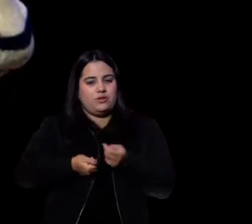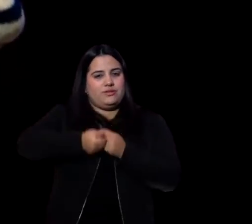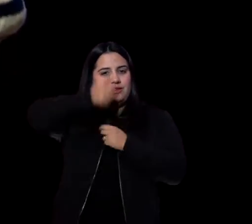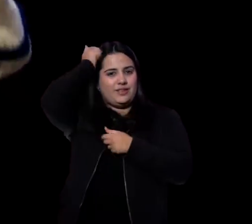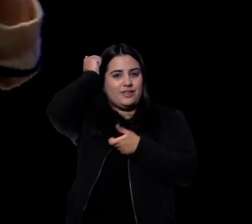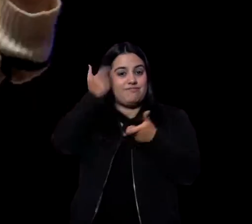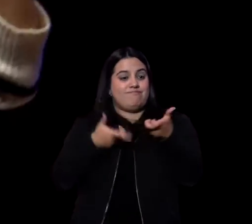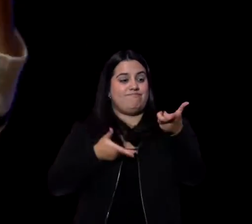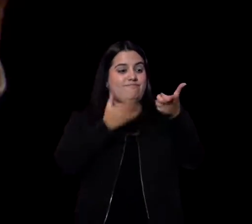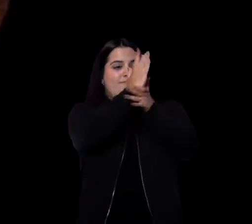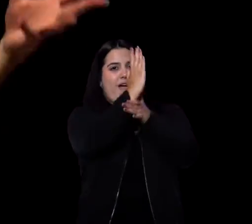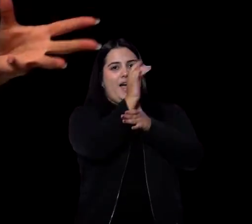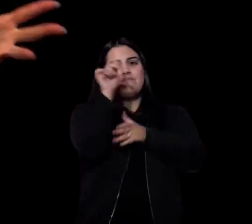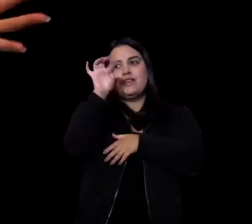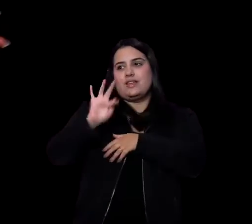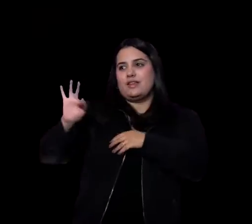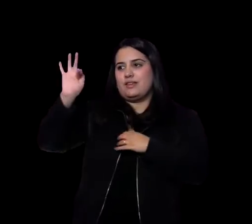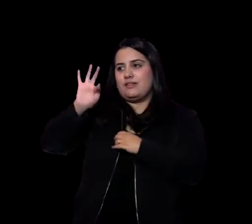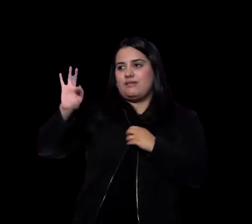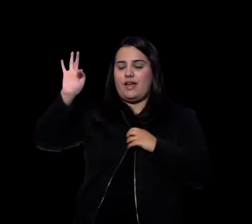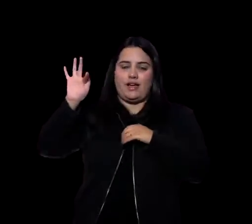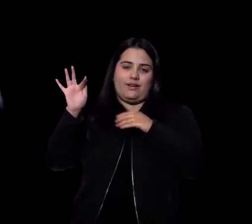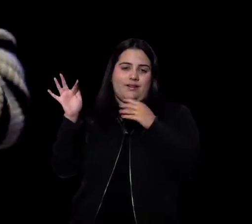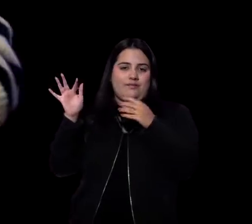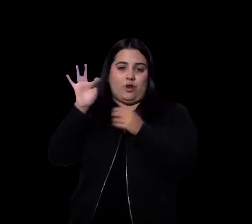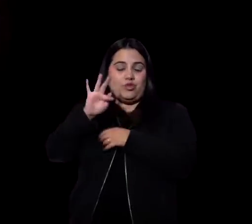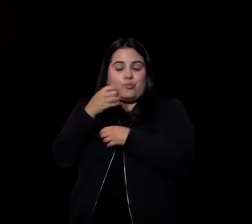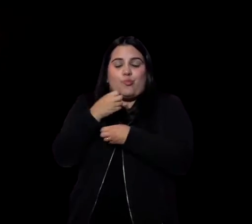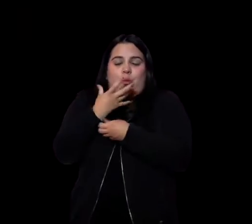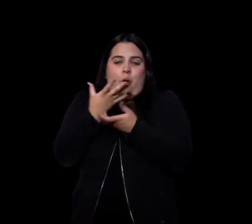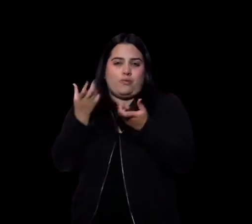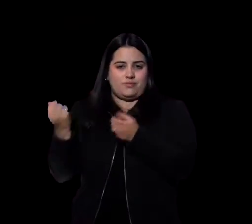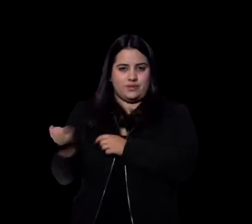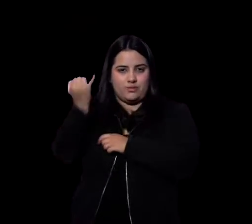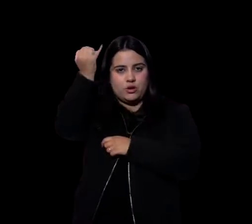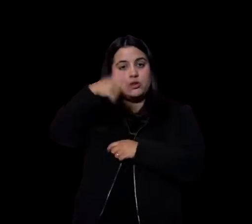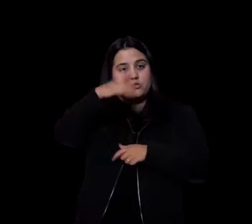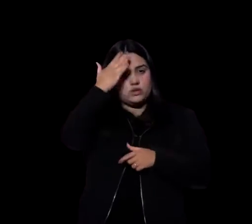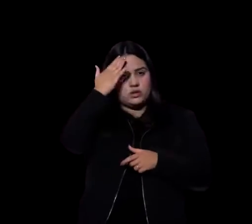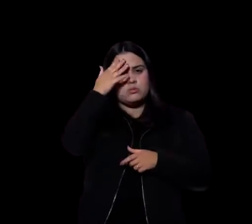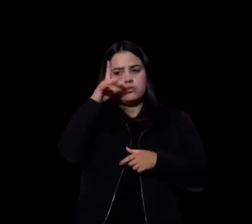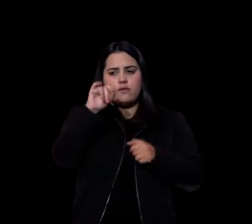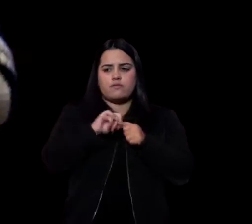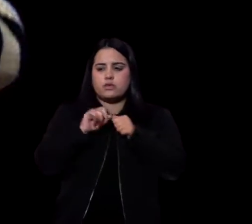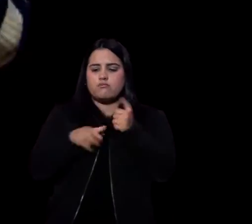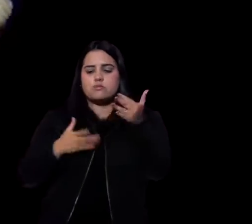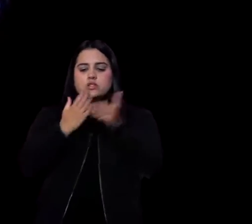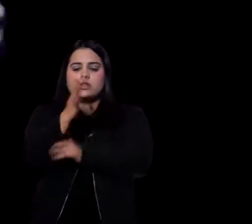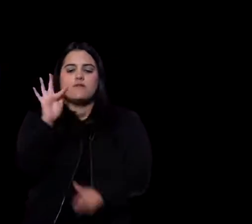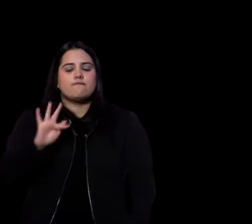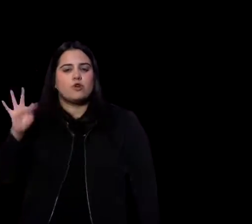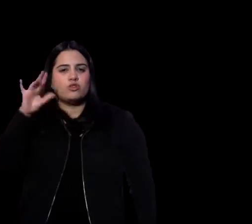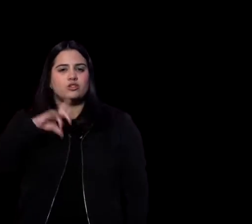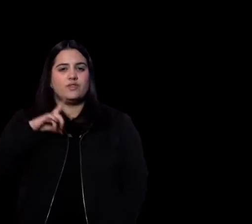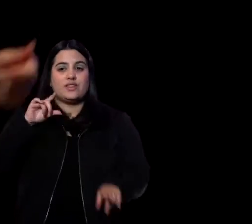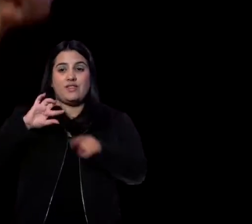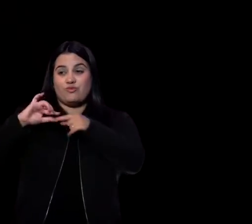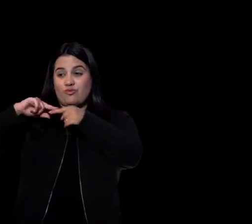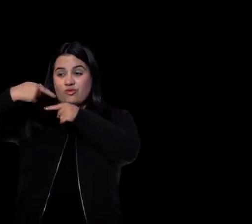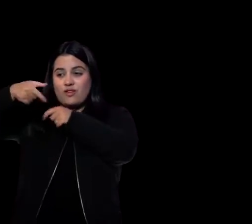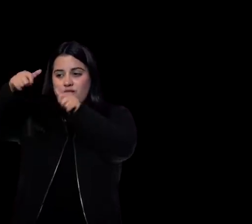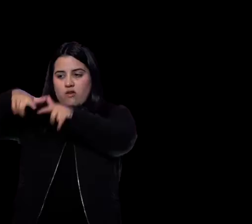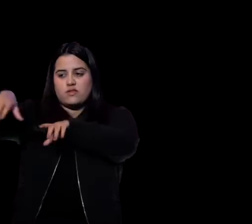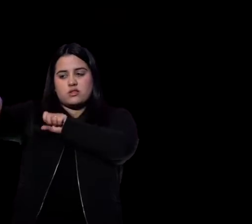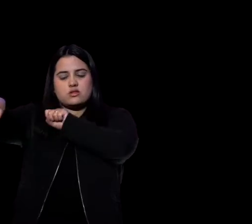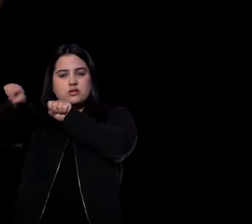em faculdades de prestígio, assim. E aí você sabe que você vai fazer a faculdade, e você vai sair com um diploma, e aí depois